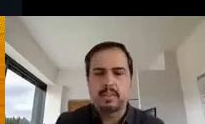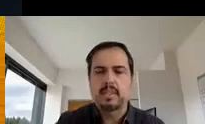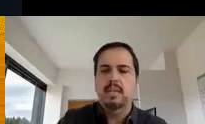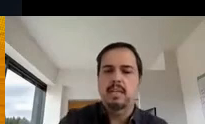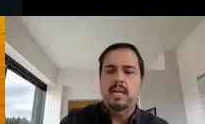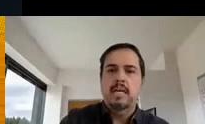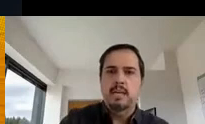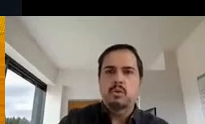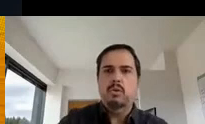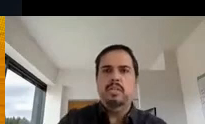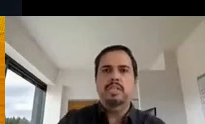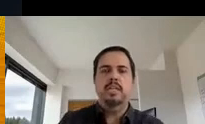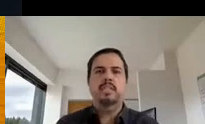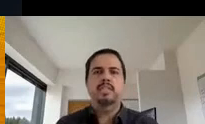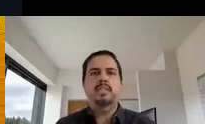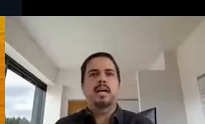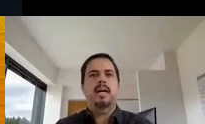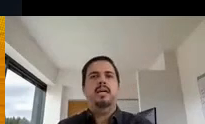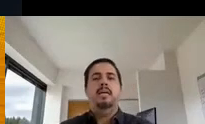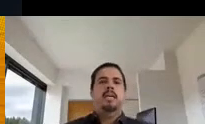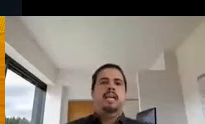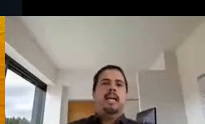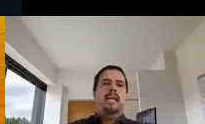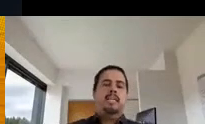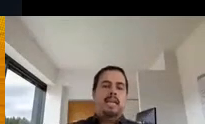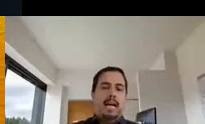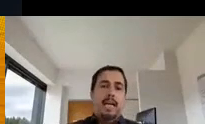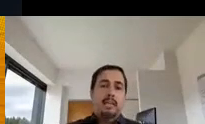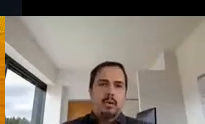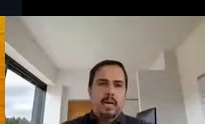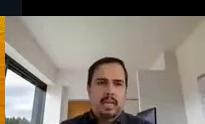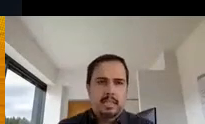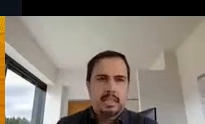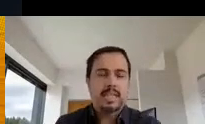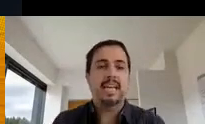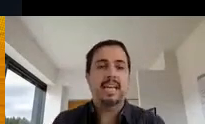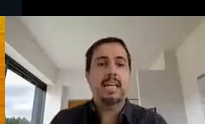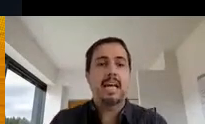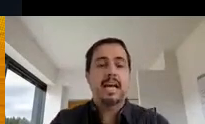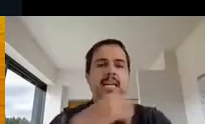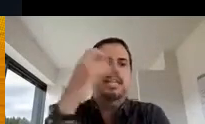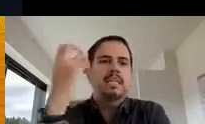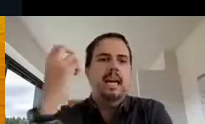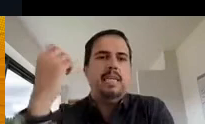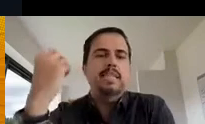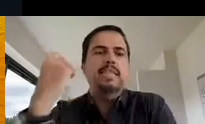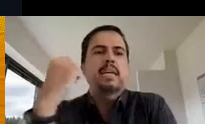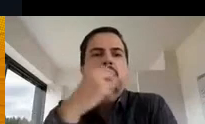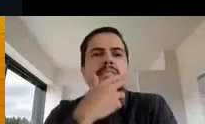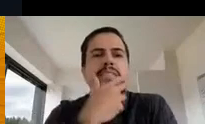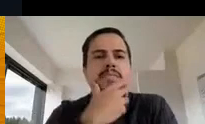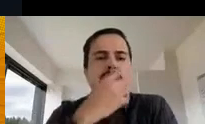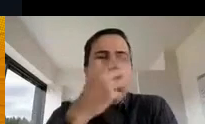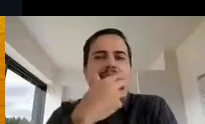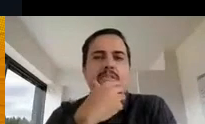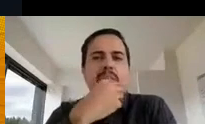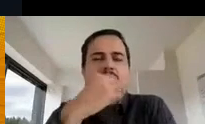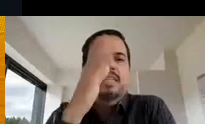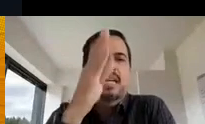maior número de pessoas. E hoje a gente está na era da adocracia, na era da